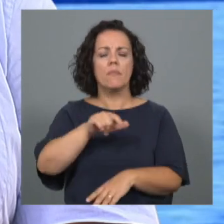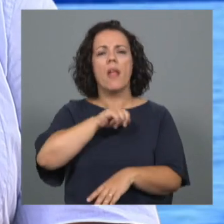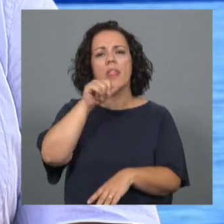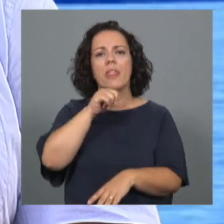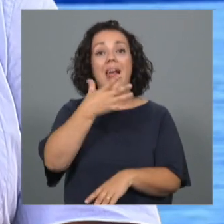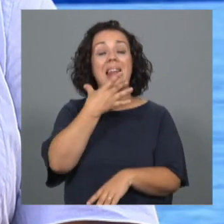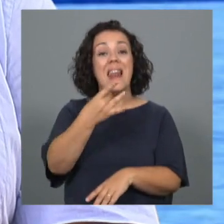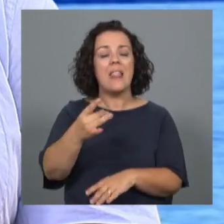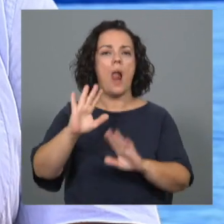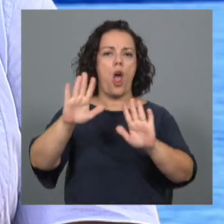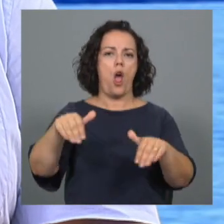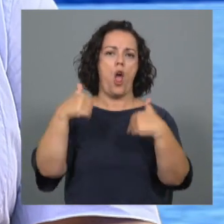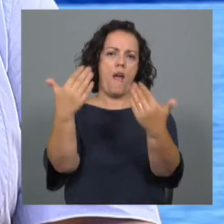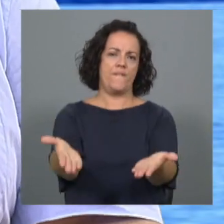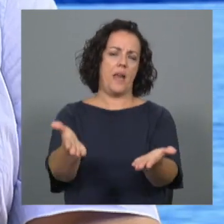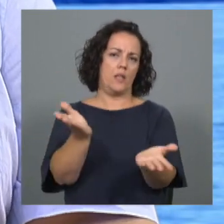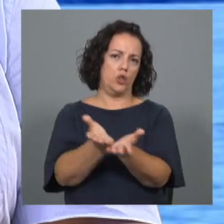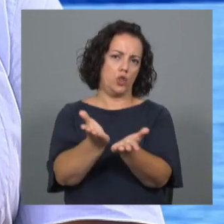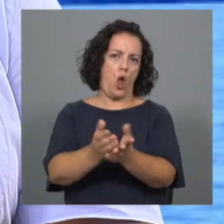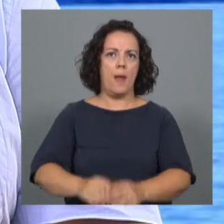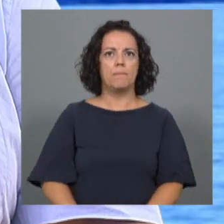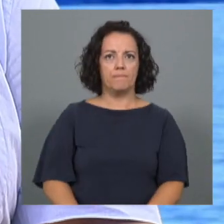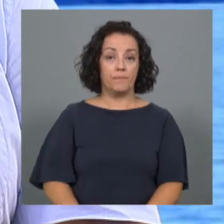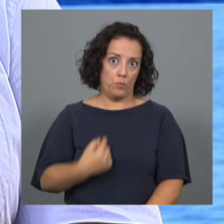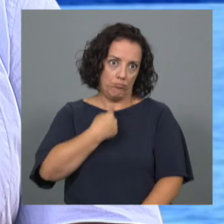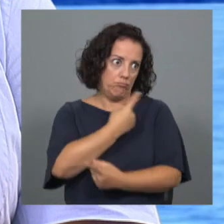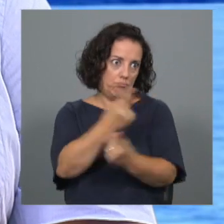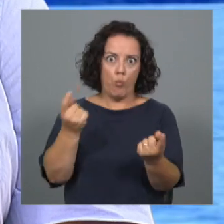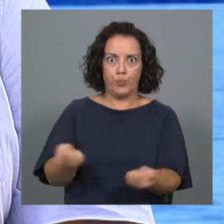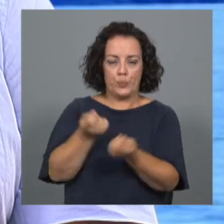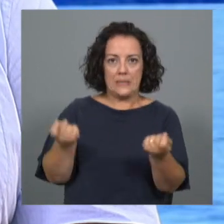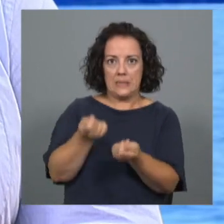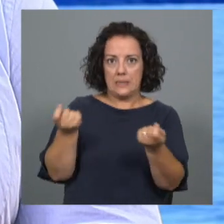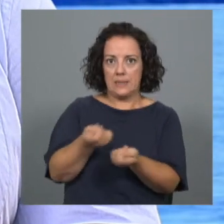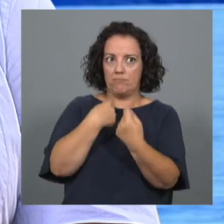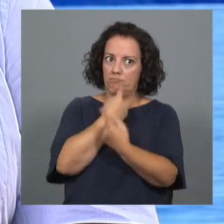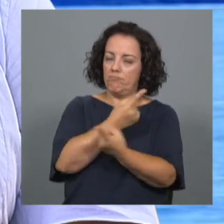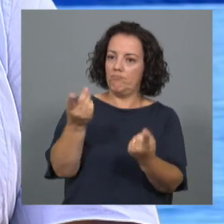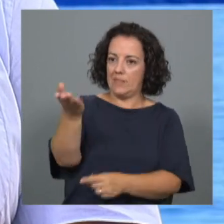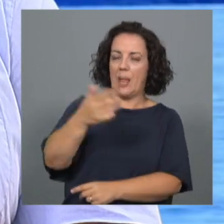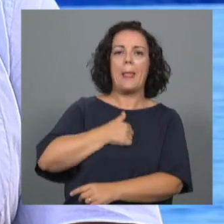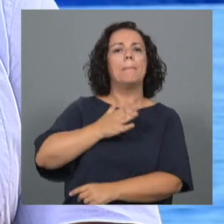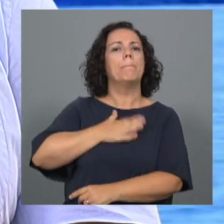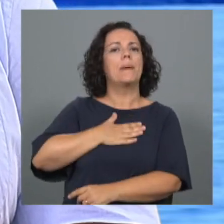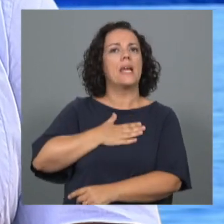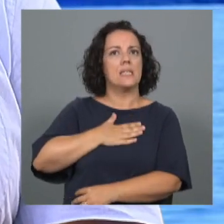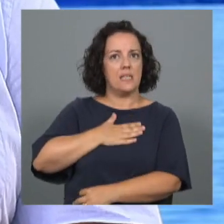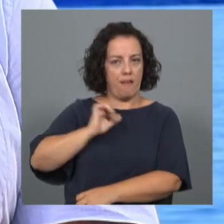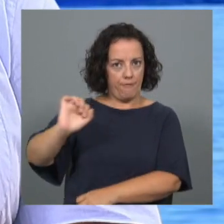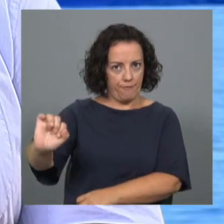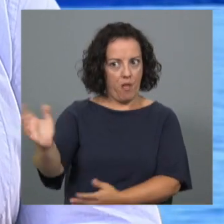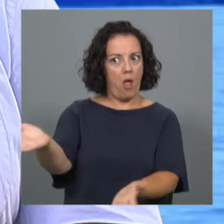oferta ao colégio. E eu vou passar a publicidade, como é evidente, à empresa de proveniência da oferta.